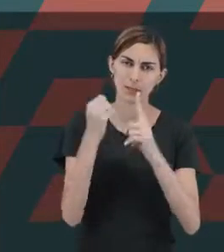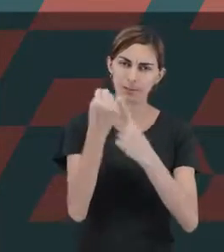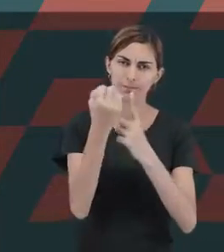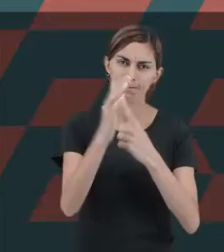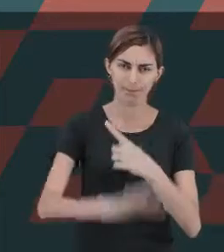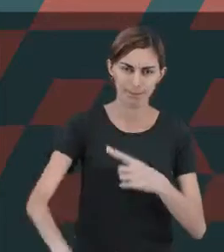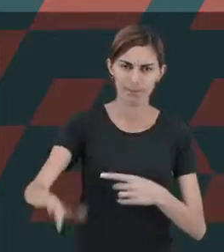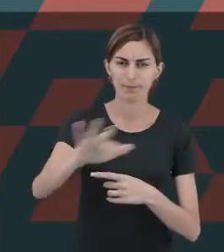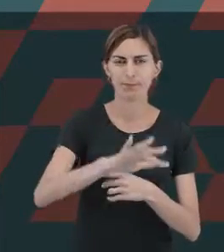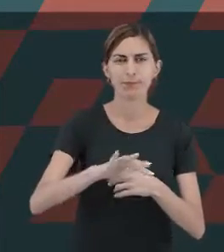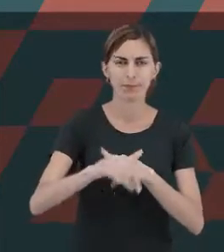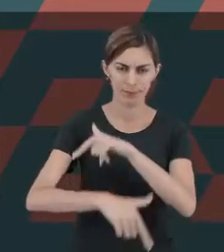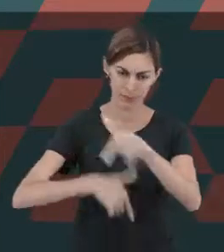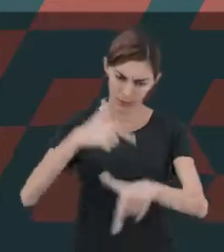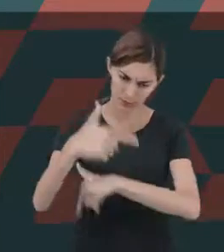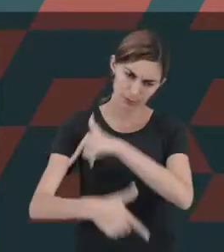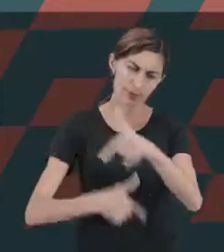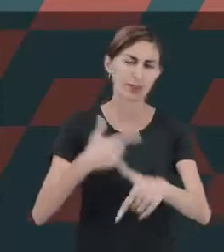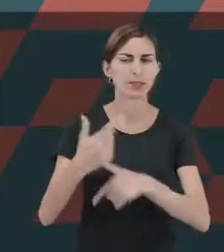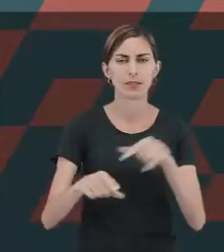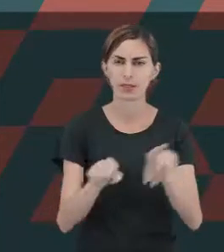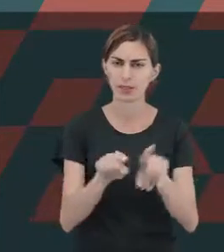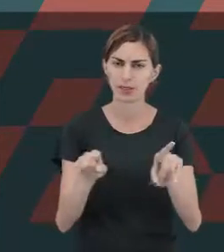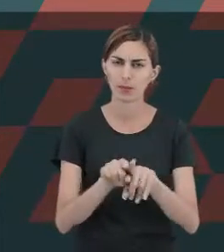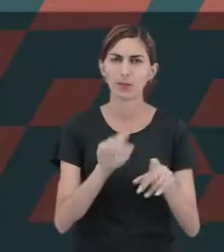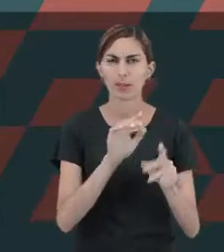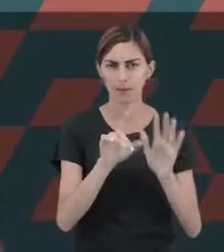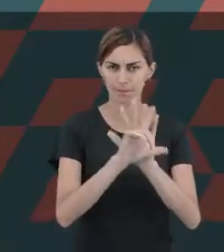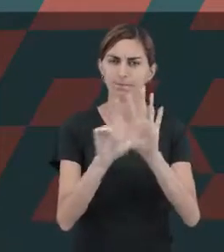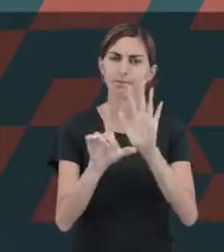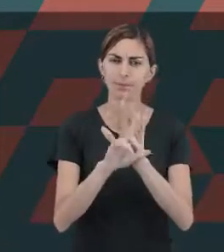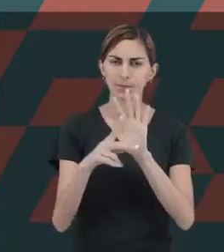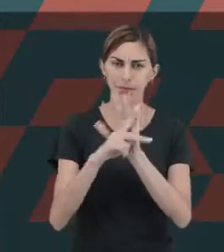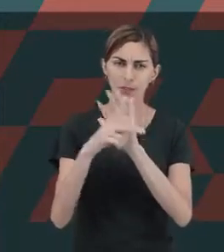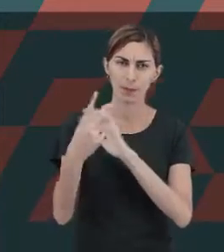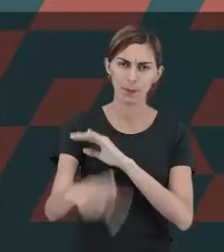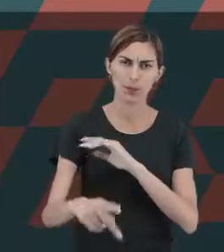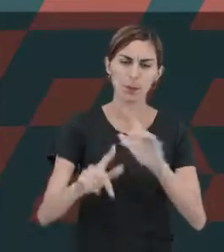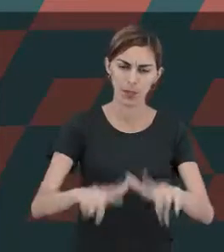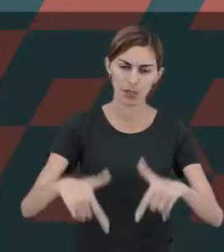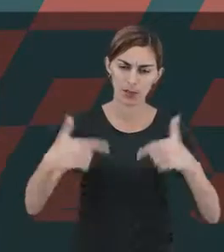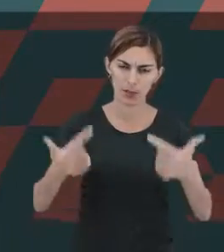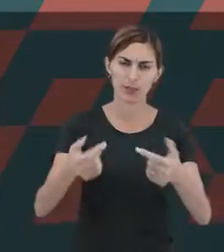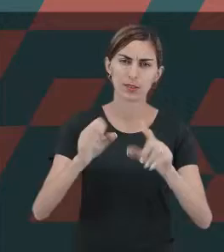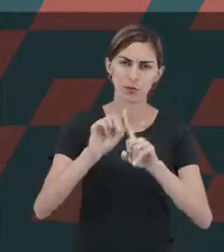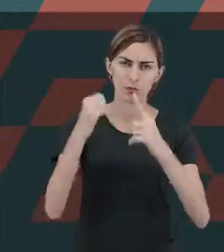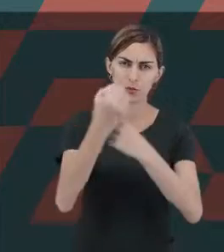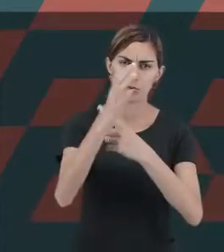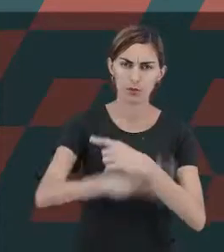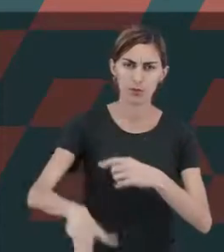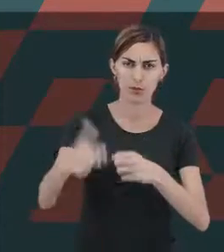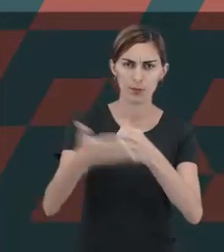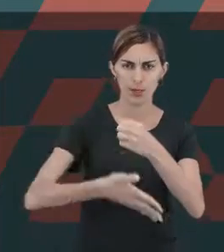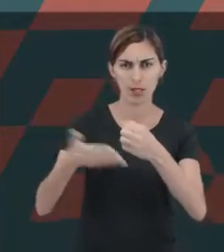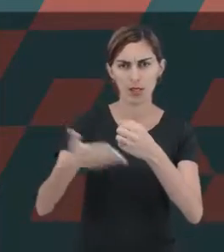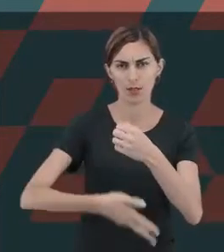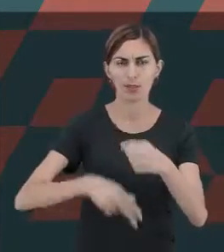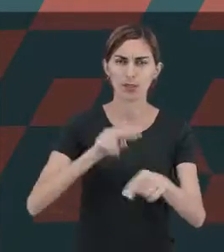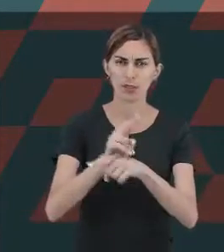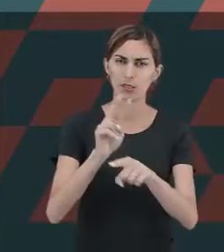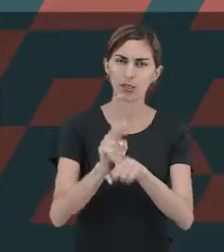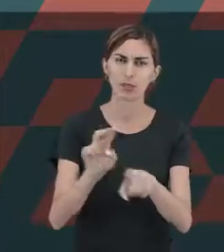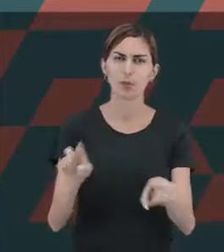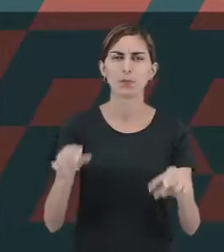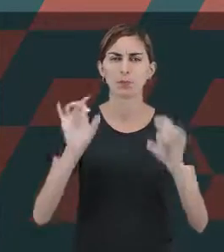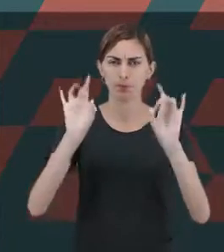claro, esses serviços vão seguir também as diretrizes da proteção social básica e da proteção social